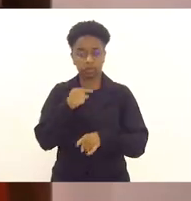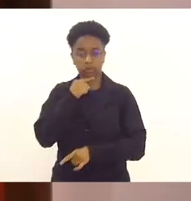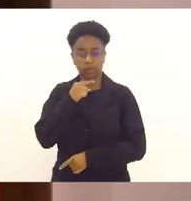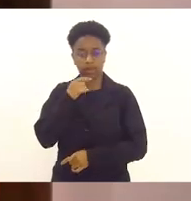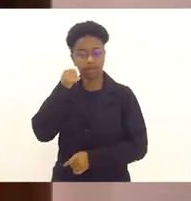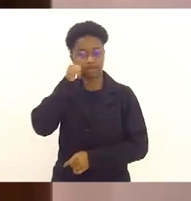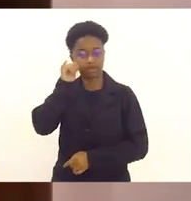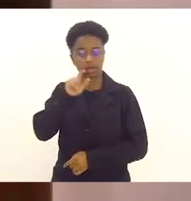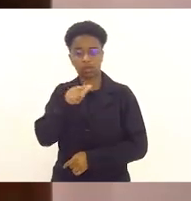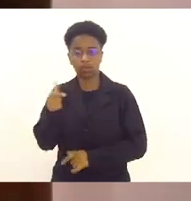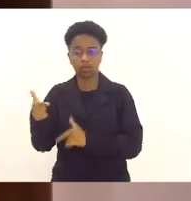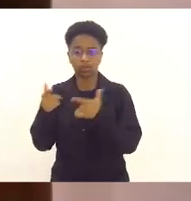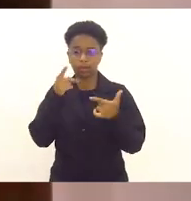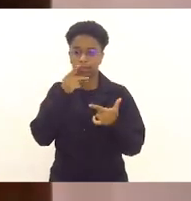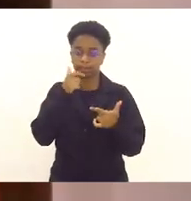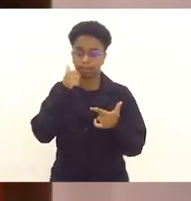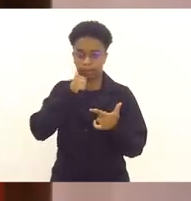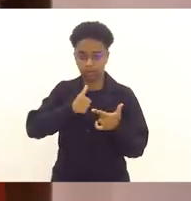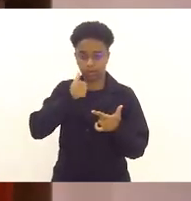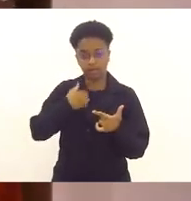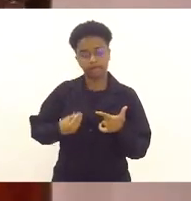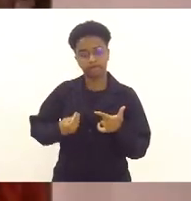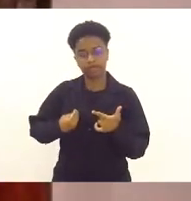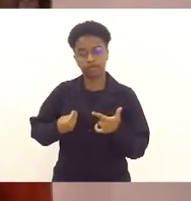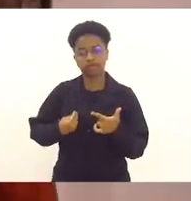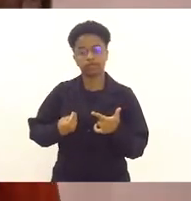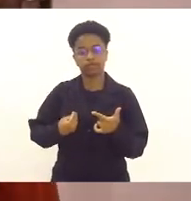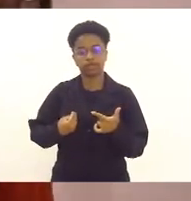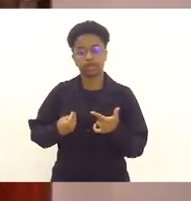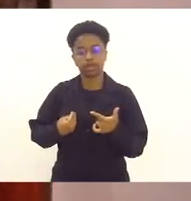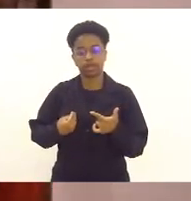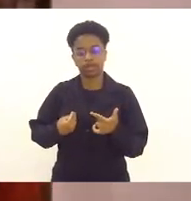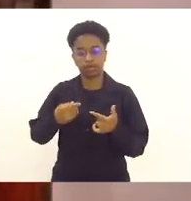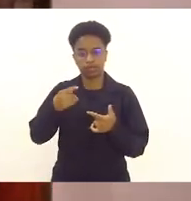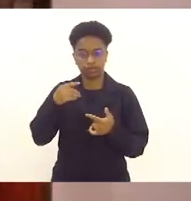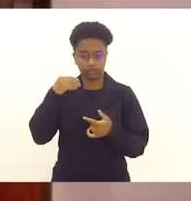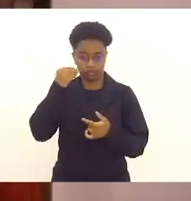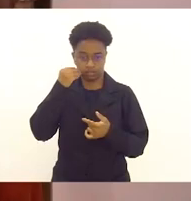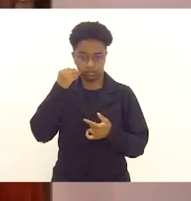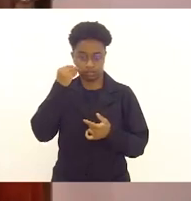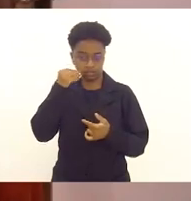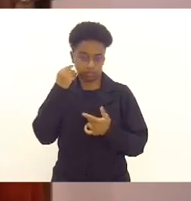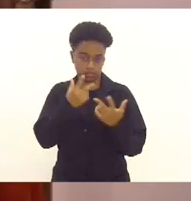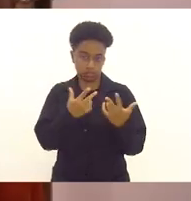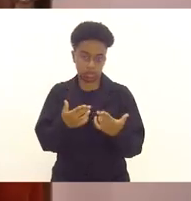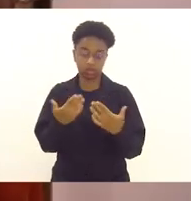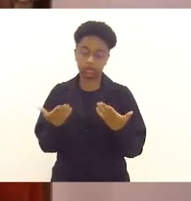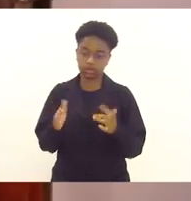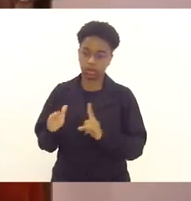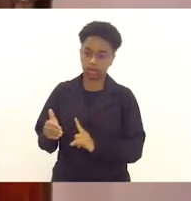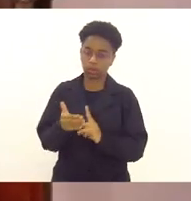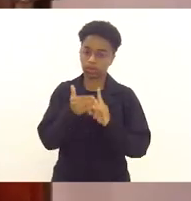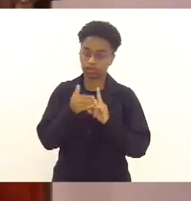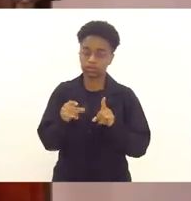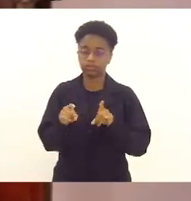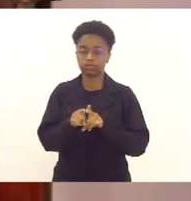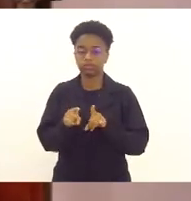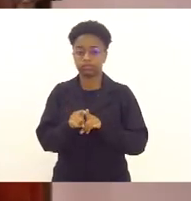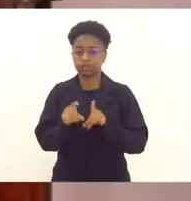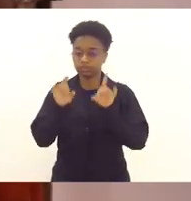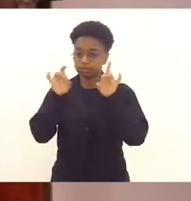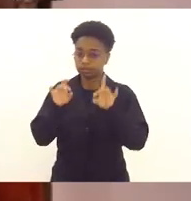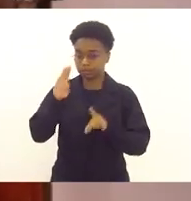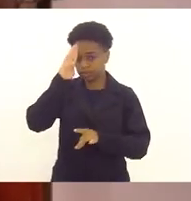também sofra mesmo que ela então esse atendimento esse acolhimento Inicial essa recepção em especial pela polícia